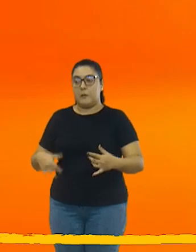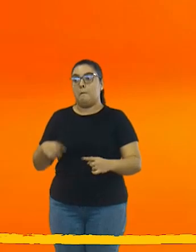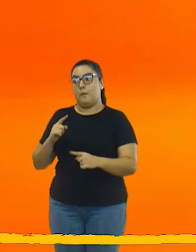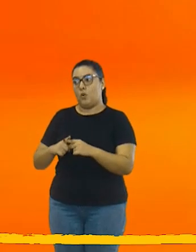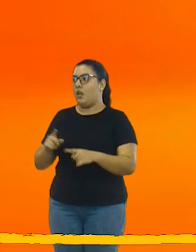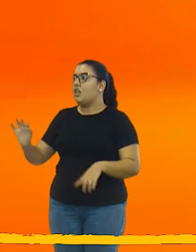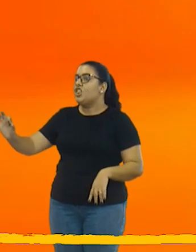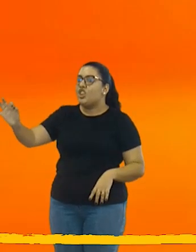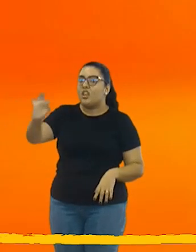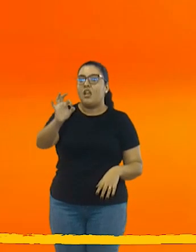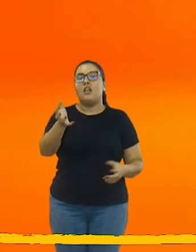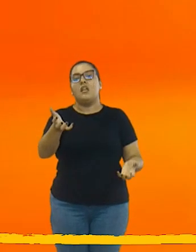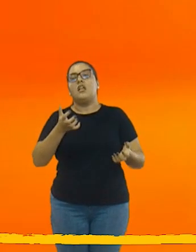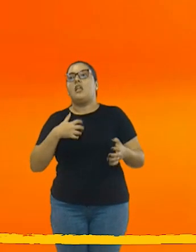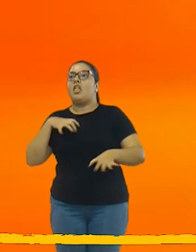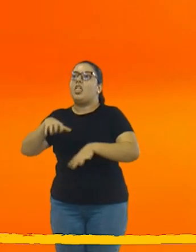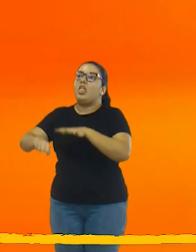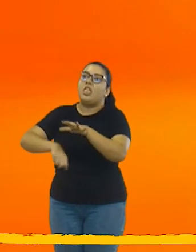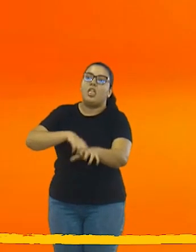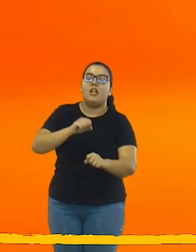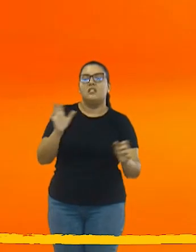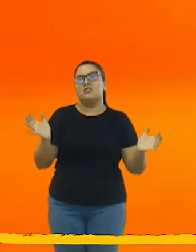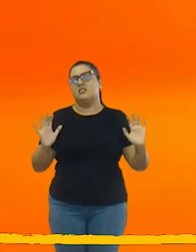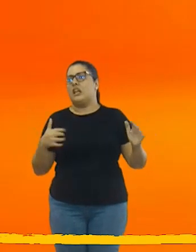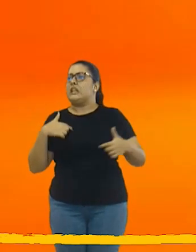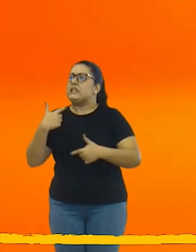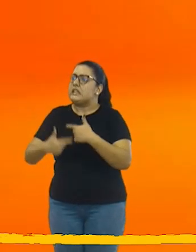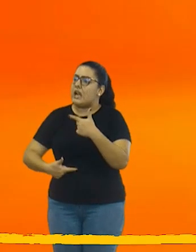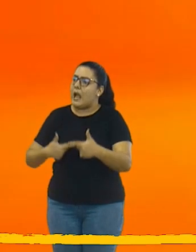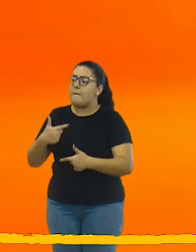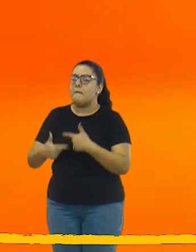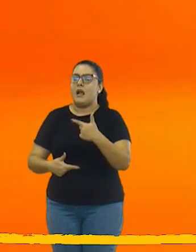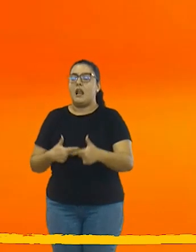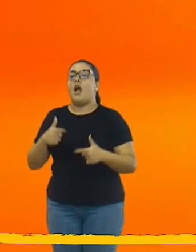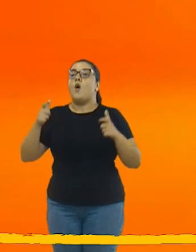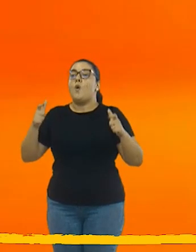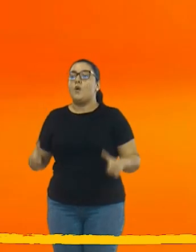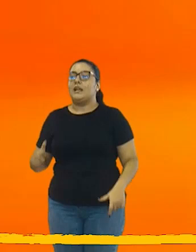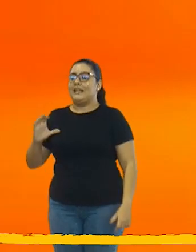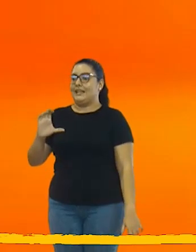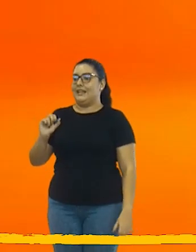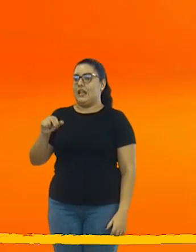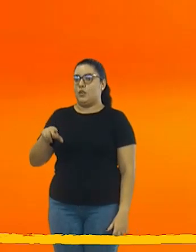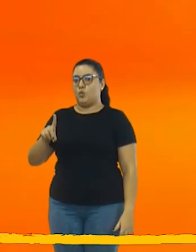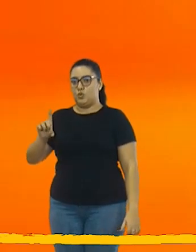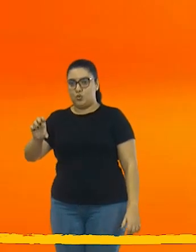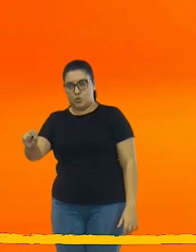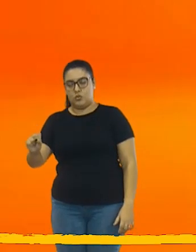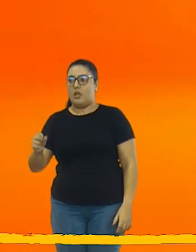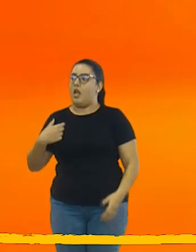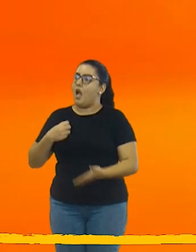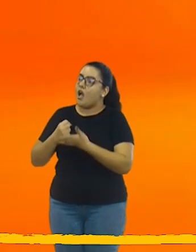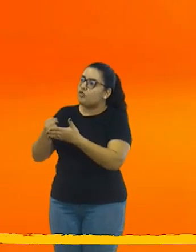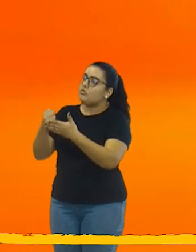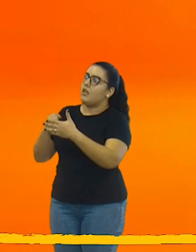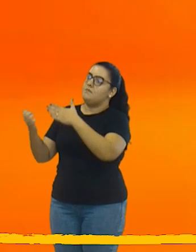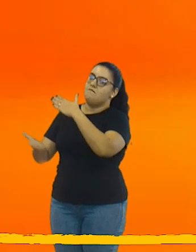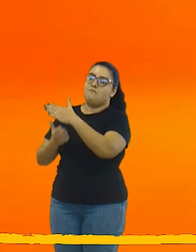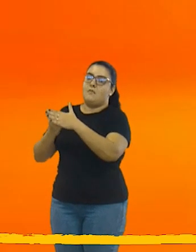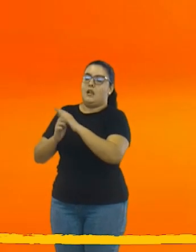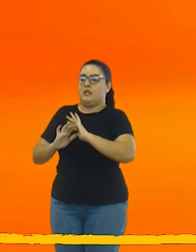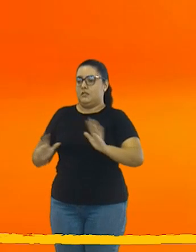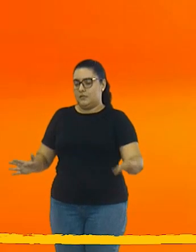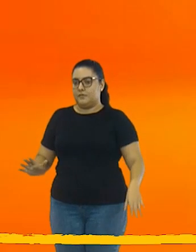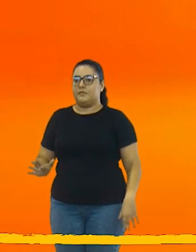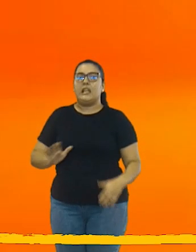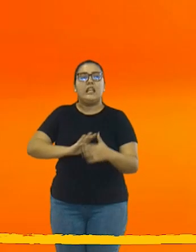porque ninguém queria mais ser explorado pelo fazendeiro, queria trabalhar no Arraial de Canudos, em regime de cooperativa.